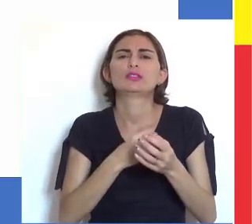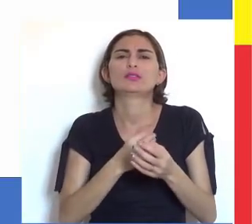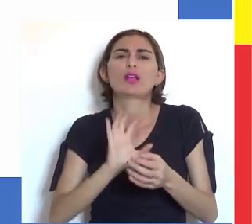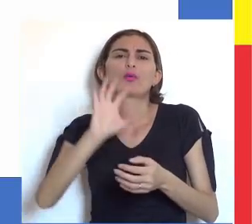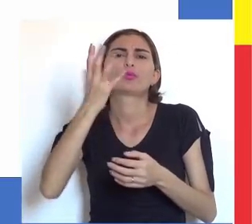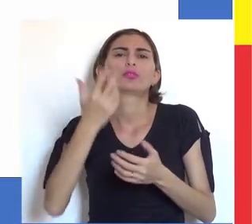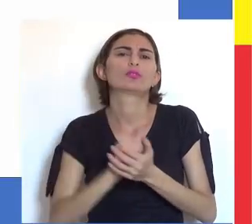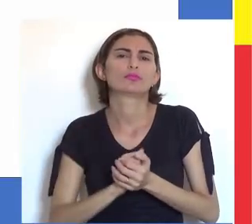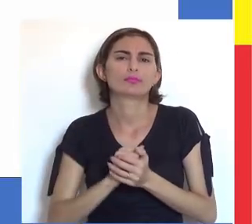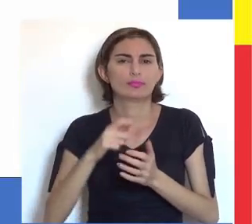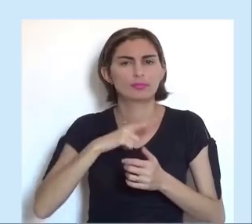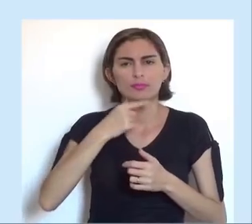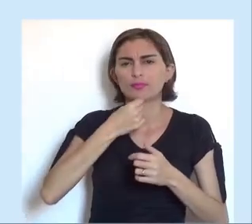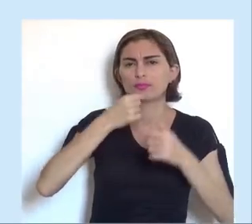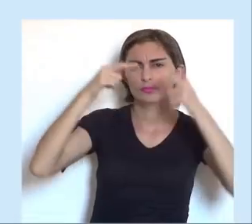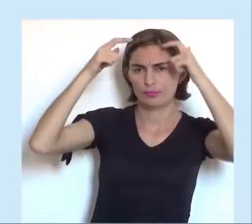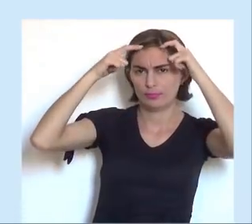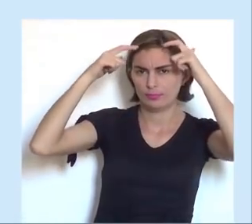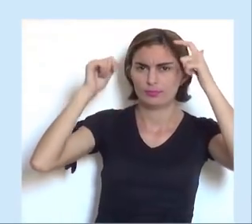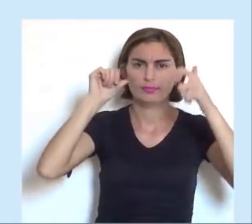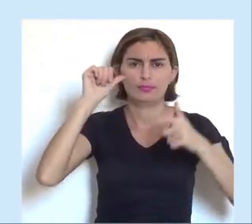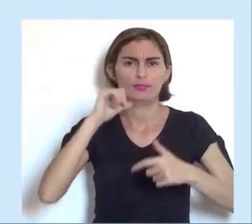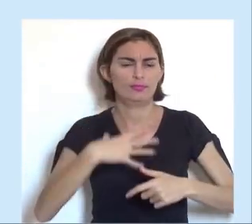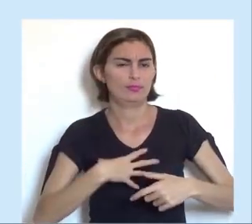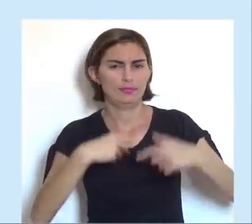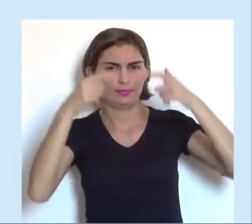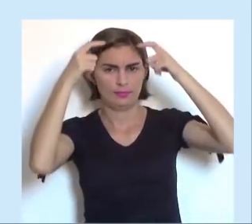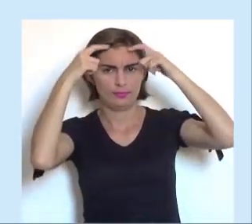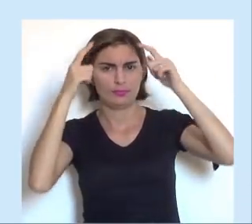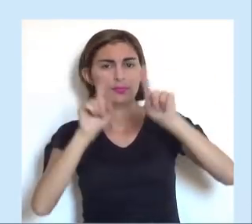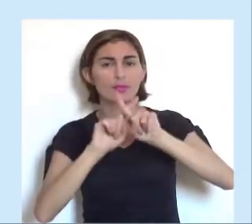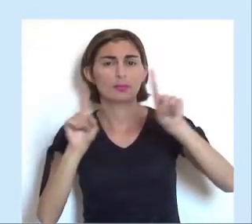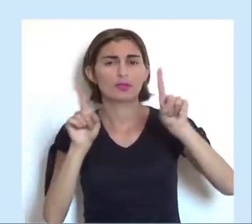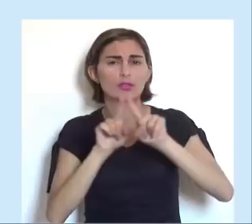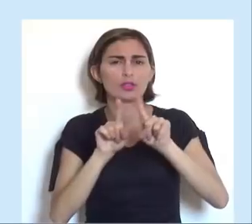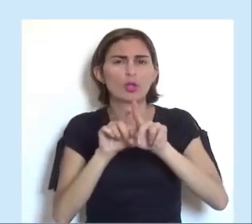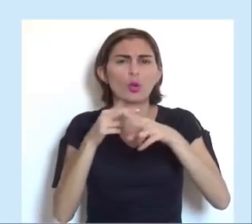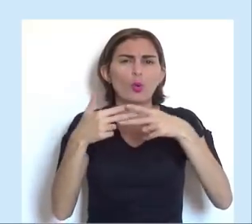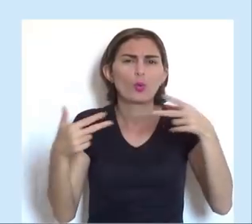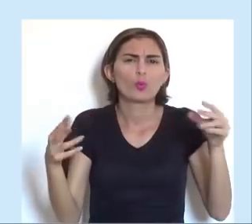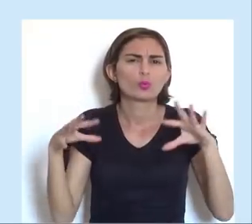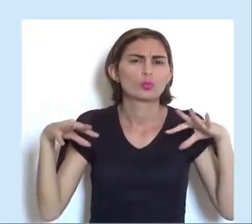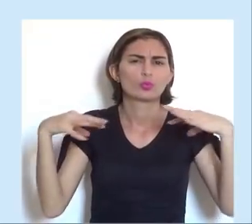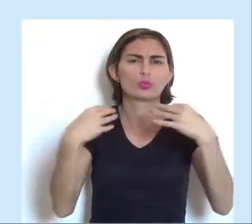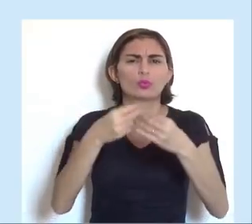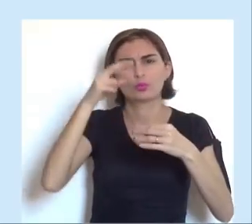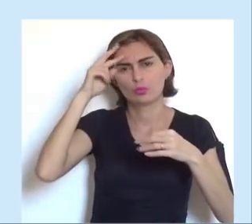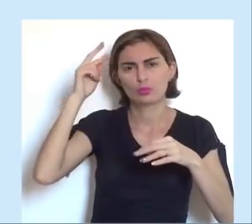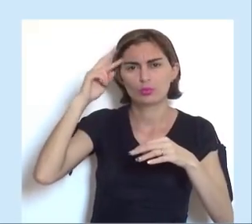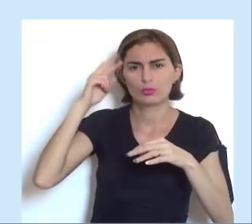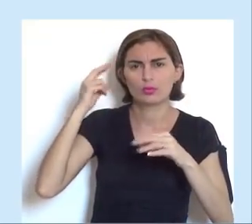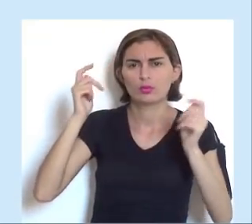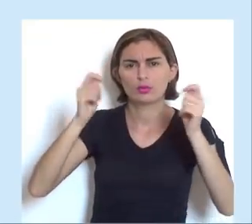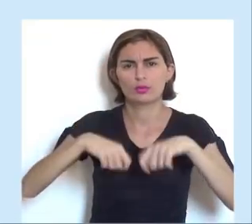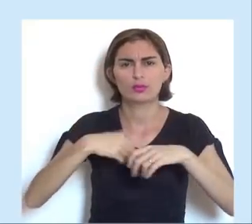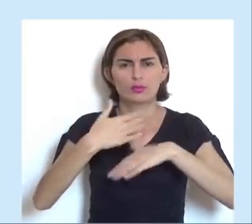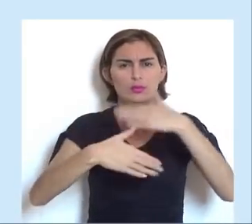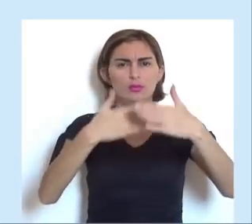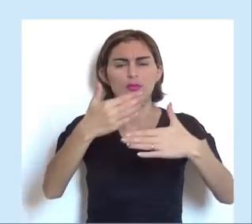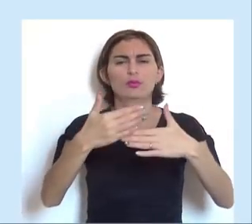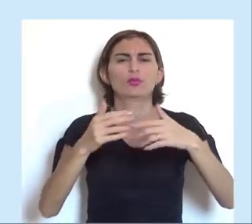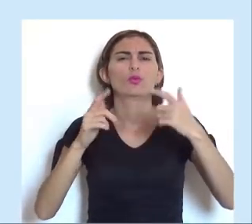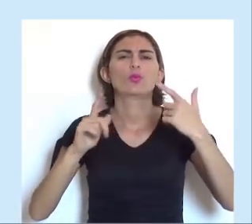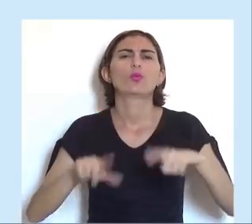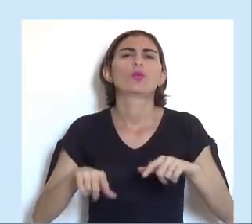Ou seja, existe o rei, existe a princesa, mas tem uma coisinha que faz com que toda a história seja possível de